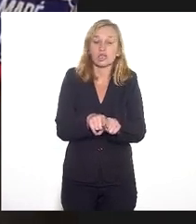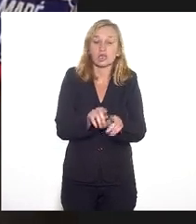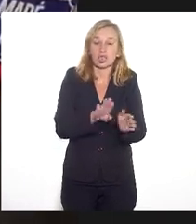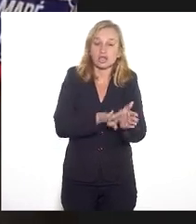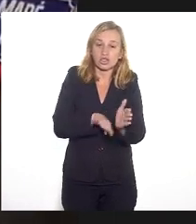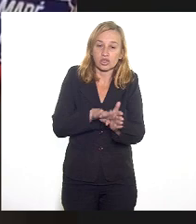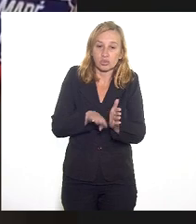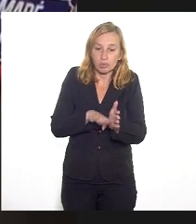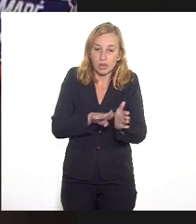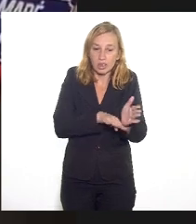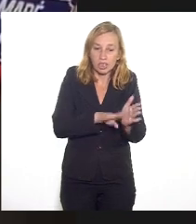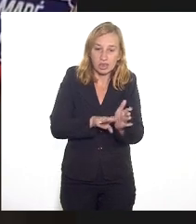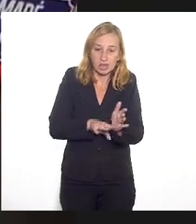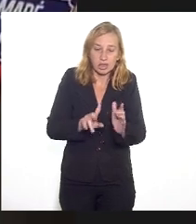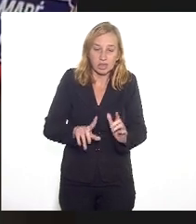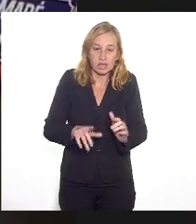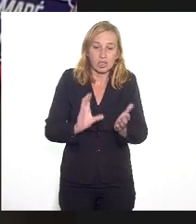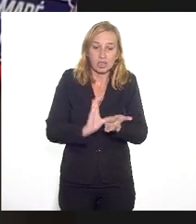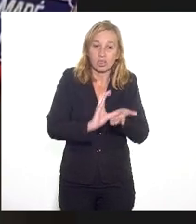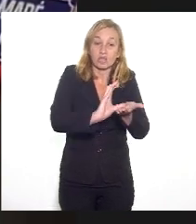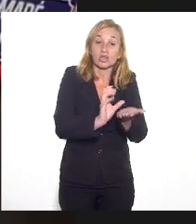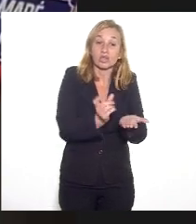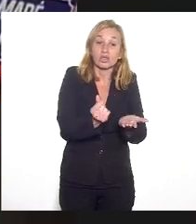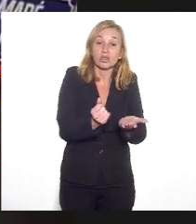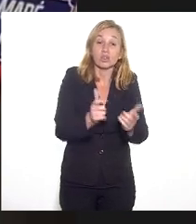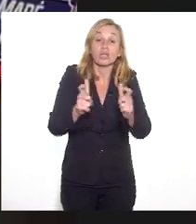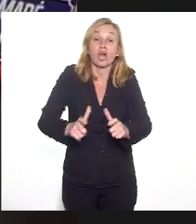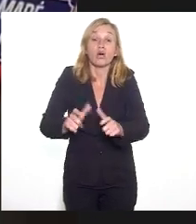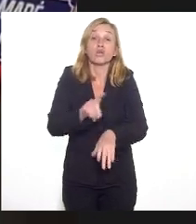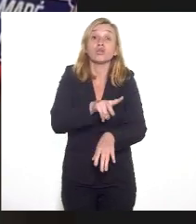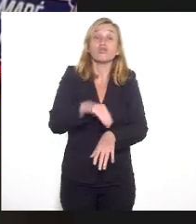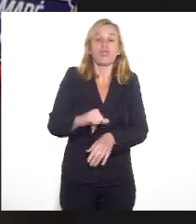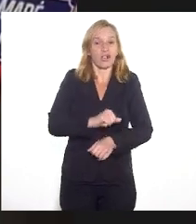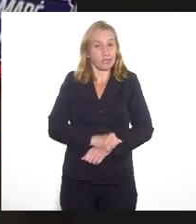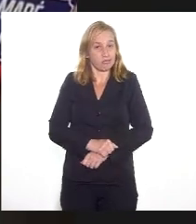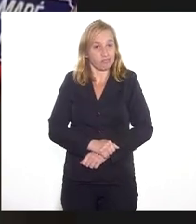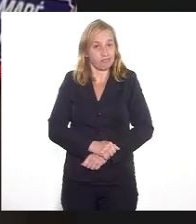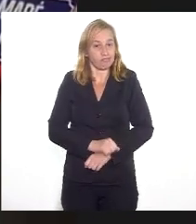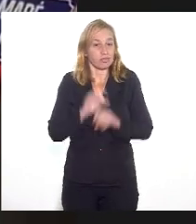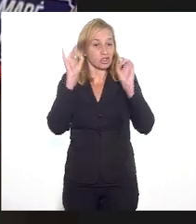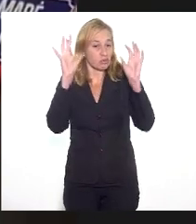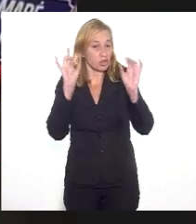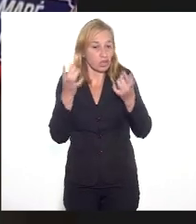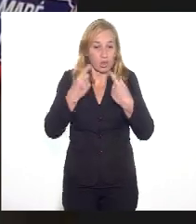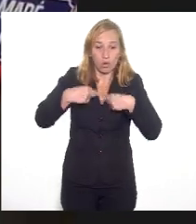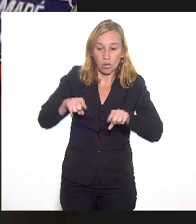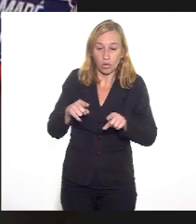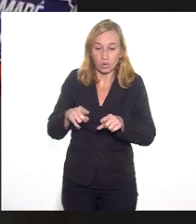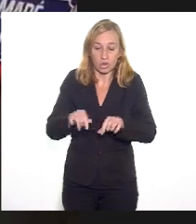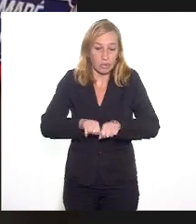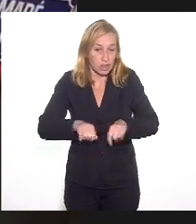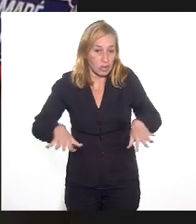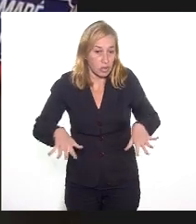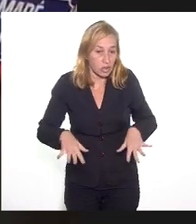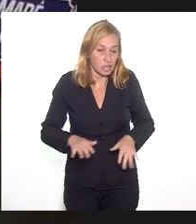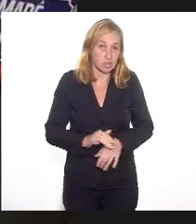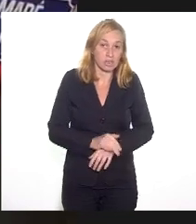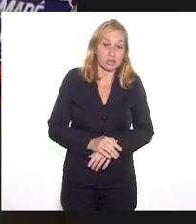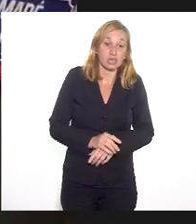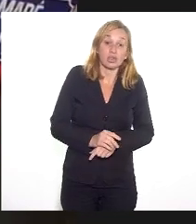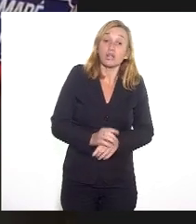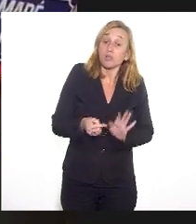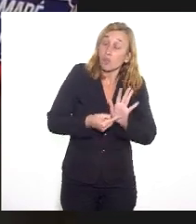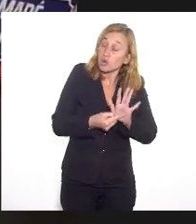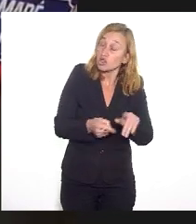e a origem de aplicação desses recursos destinados, em especial, ao combate à pandemia.